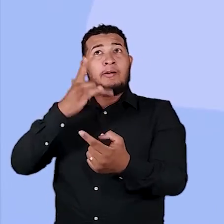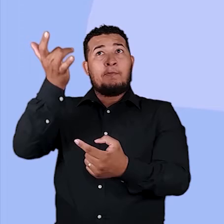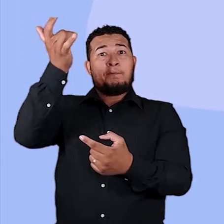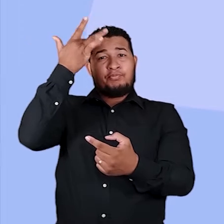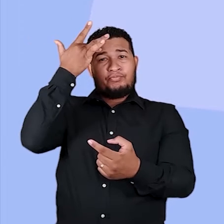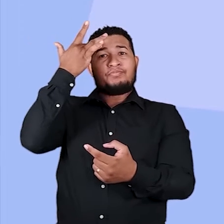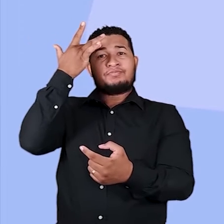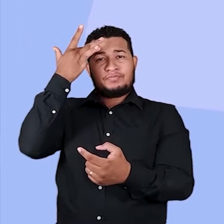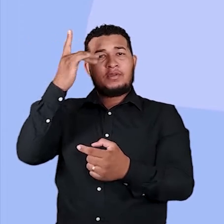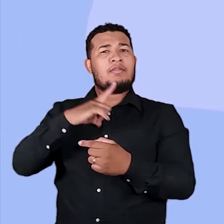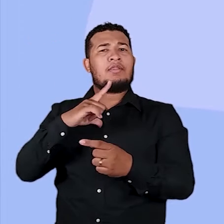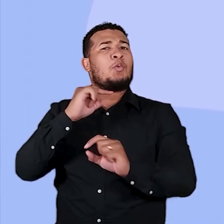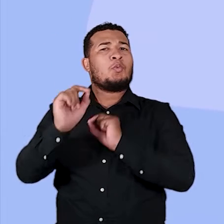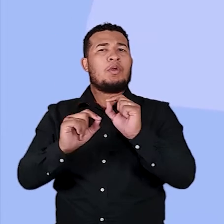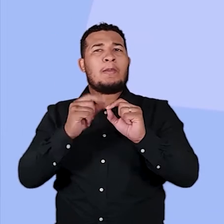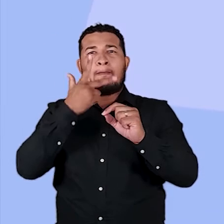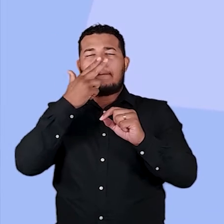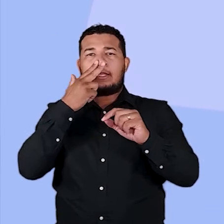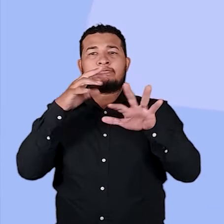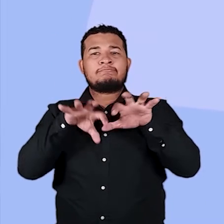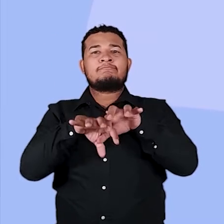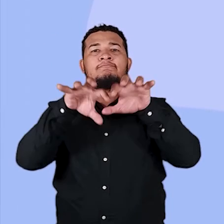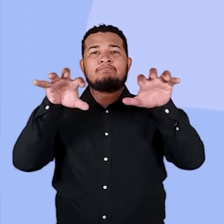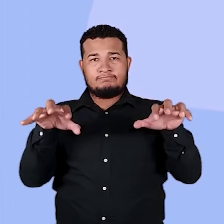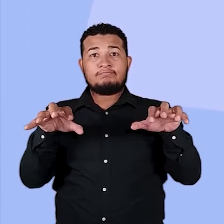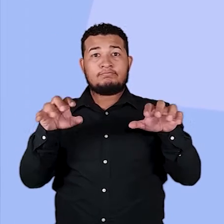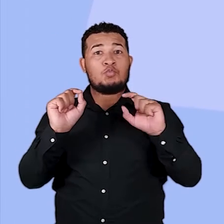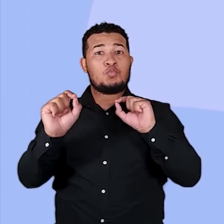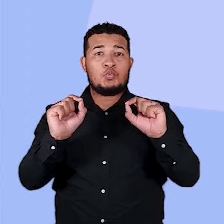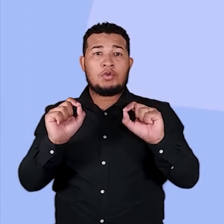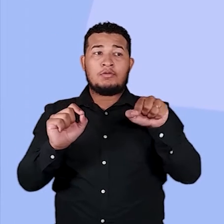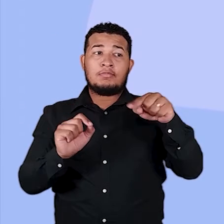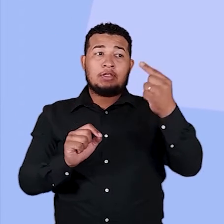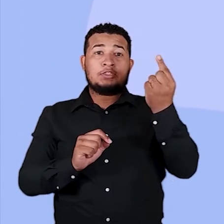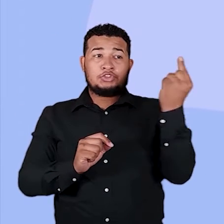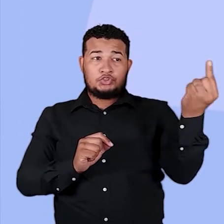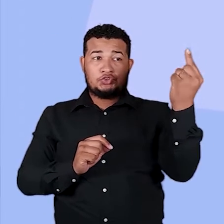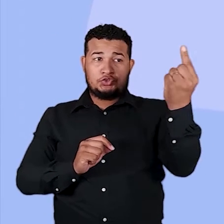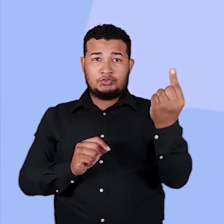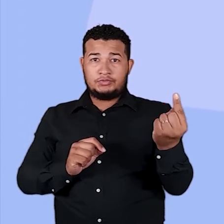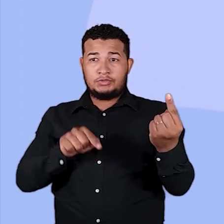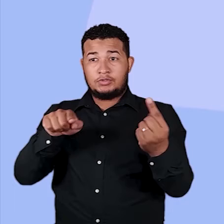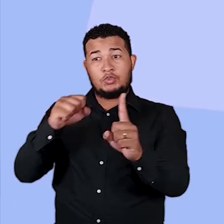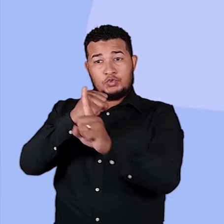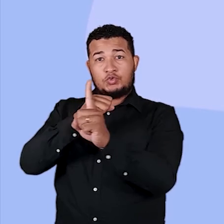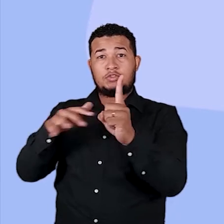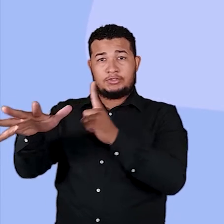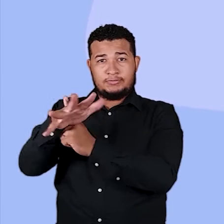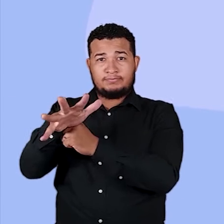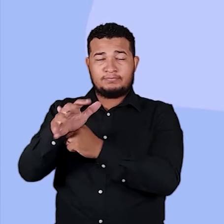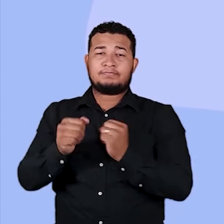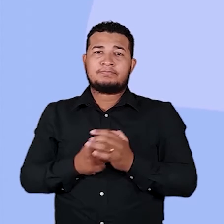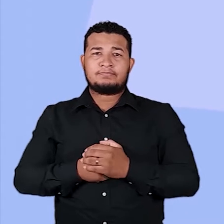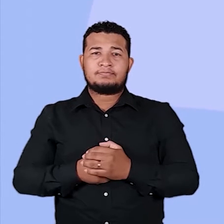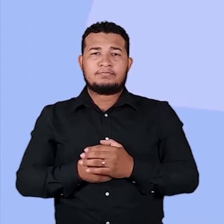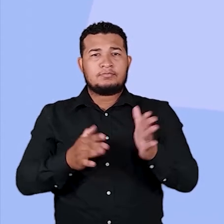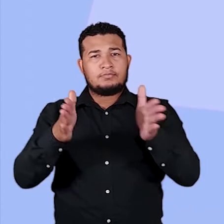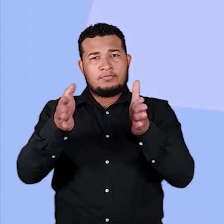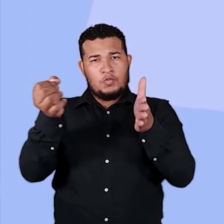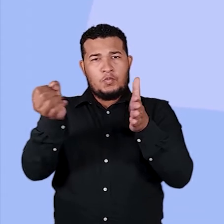aqui então, gente, uma separação entre indivíduo e sociedade.